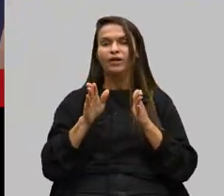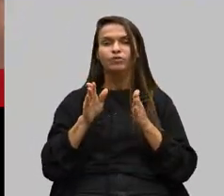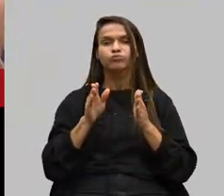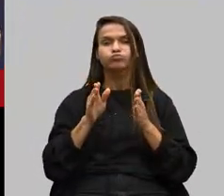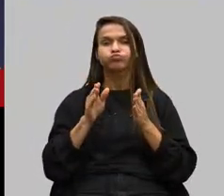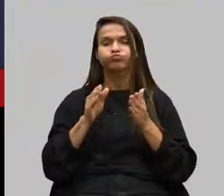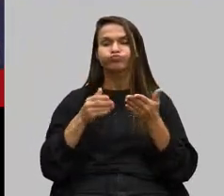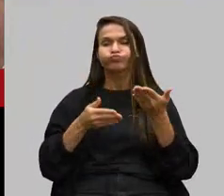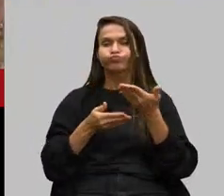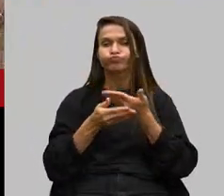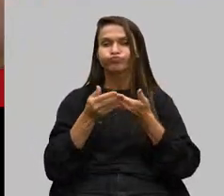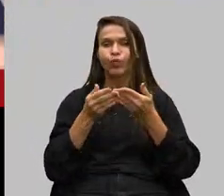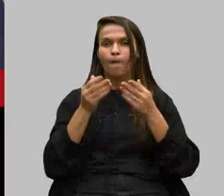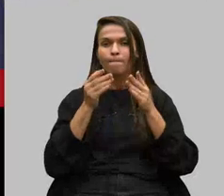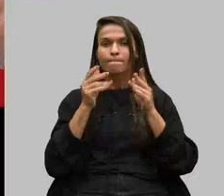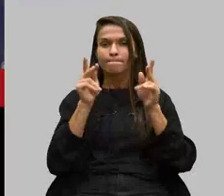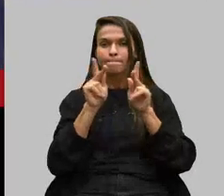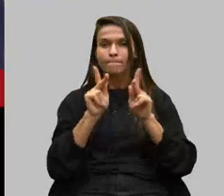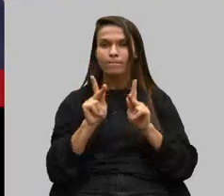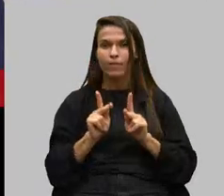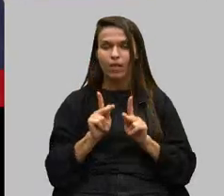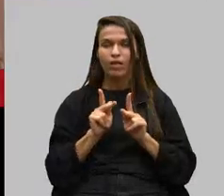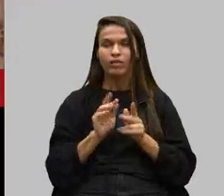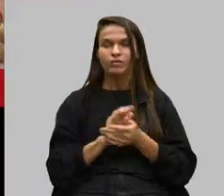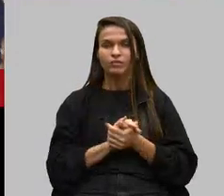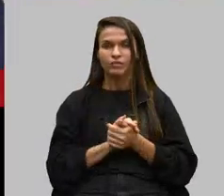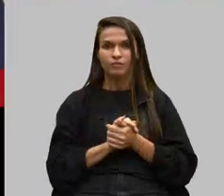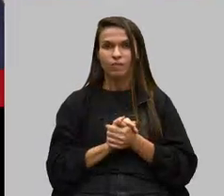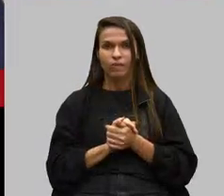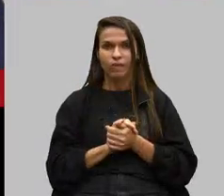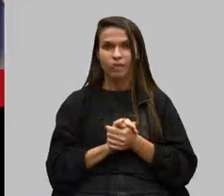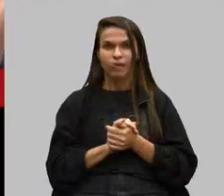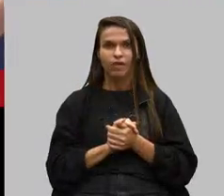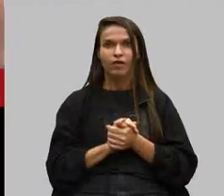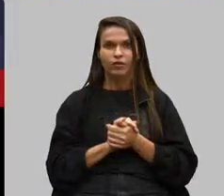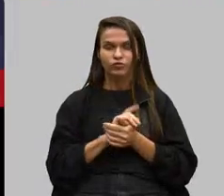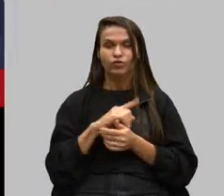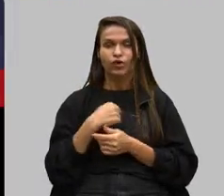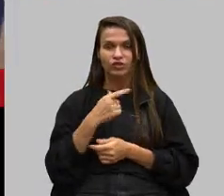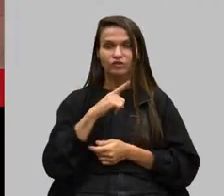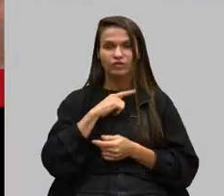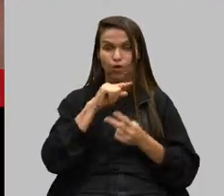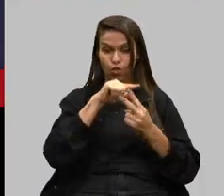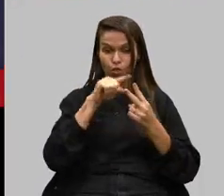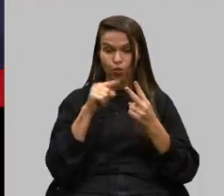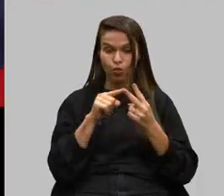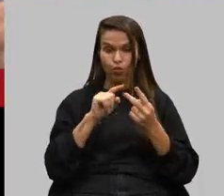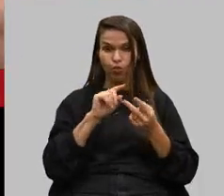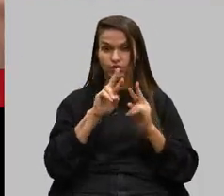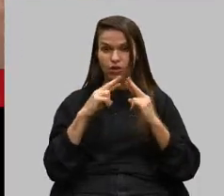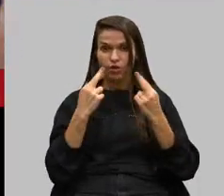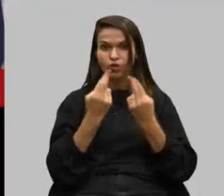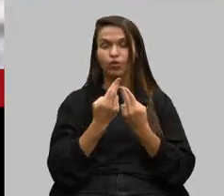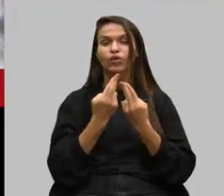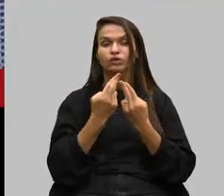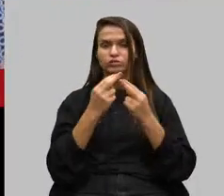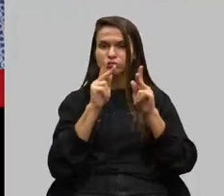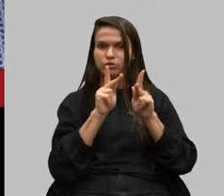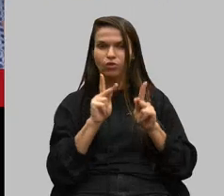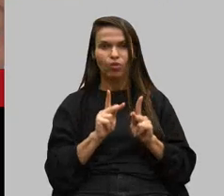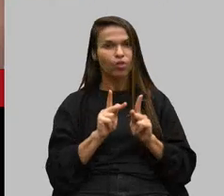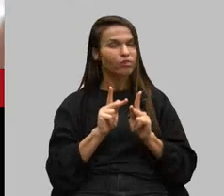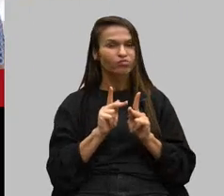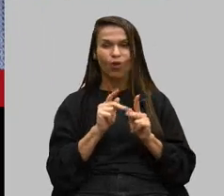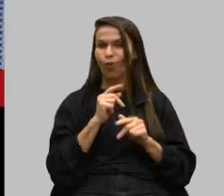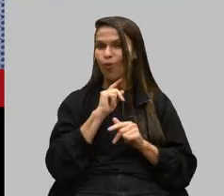conciliação e aí de lá até aqui tempo que eu tinha esqueci nós tivemos duas reuniões de conciliação não conciliou